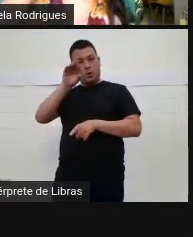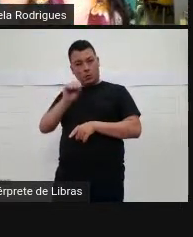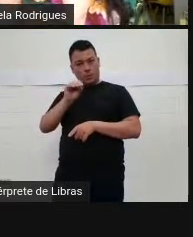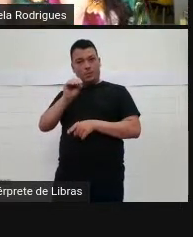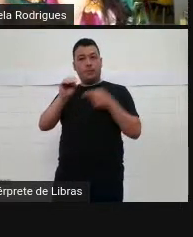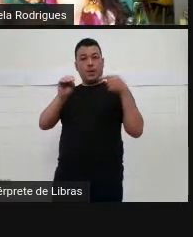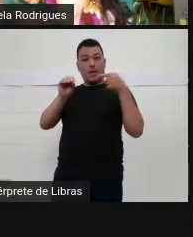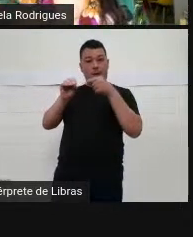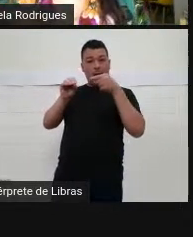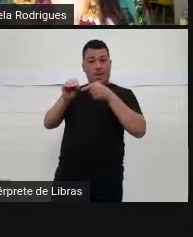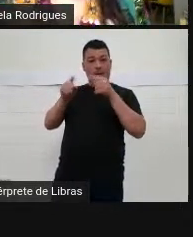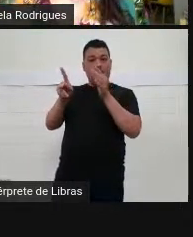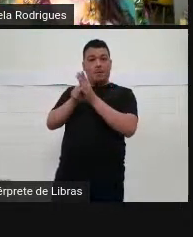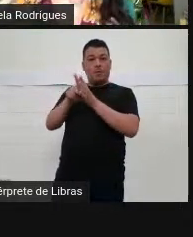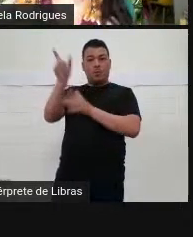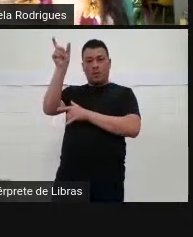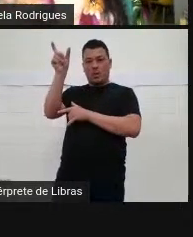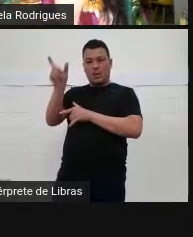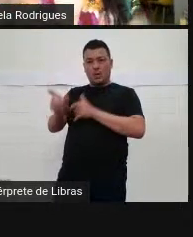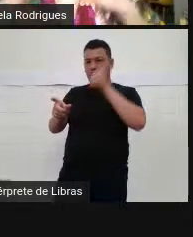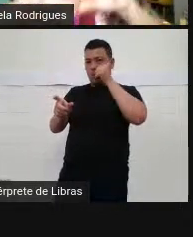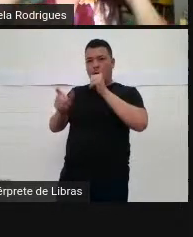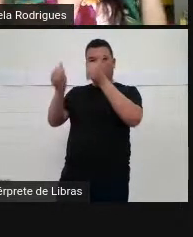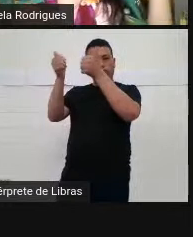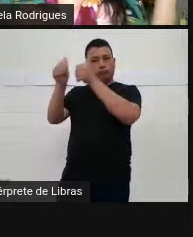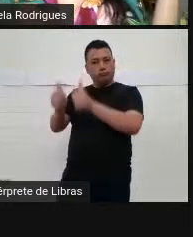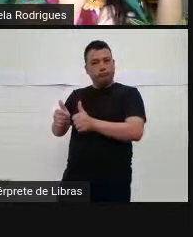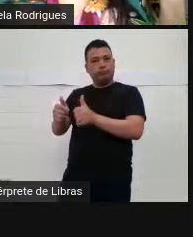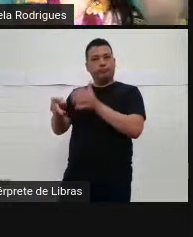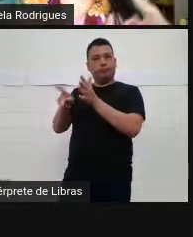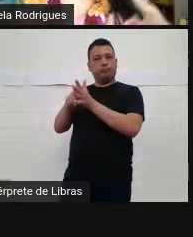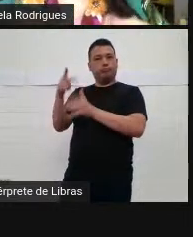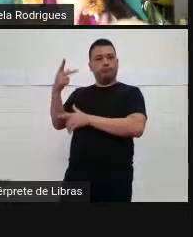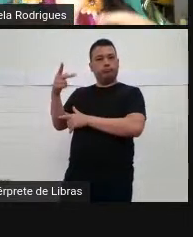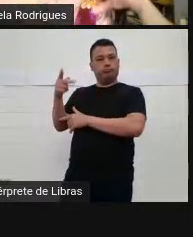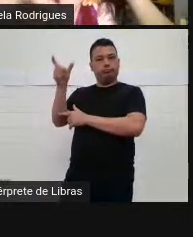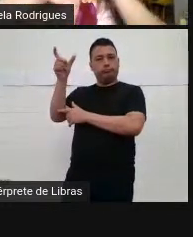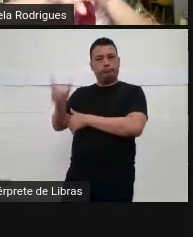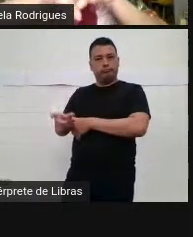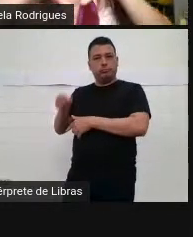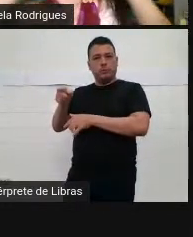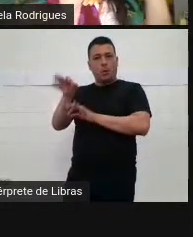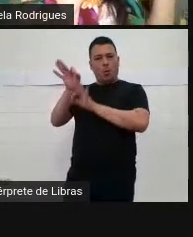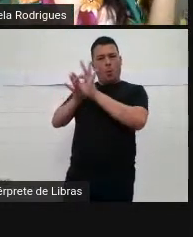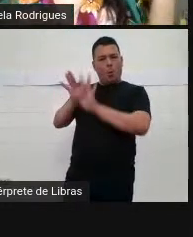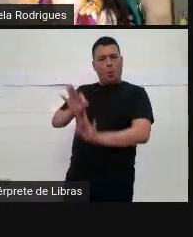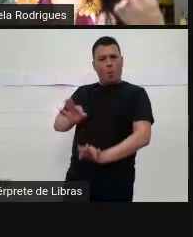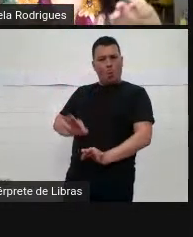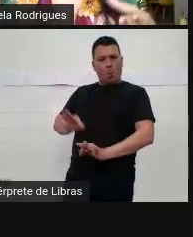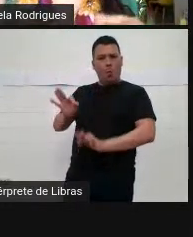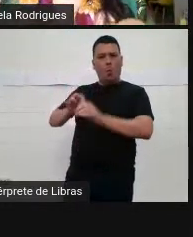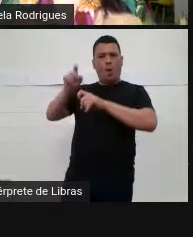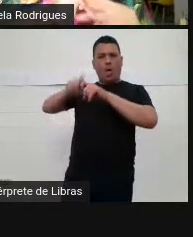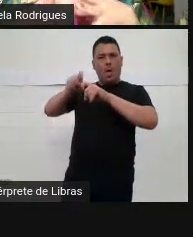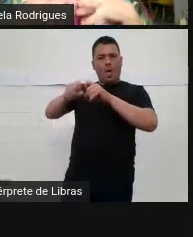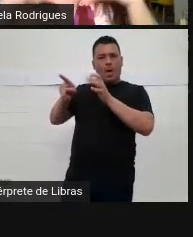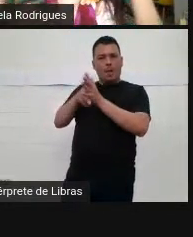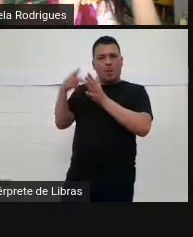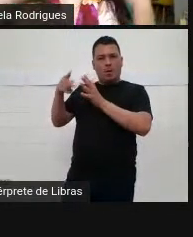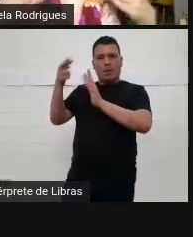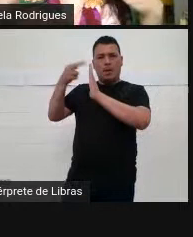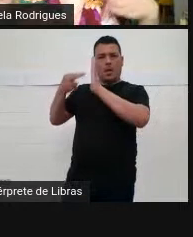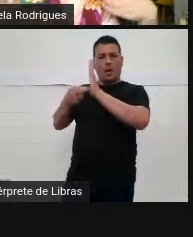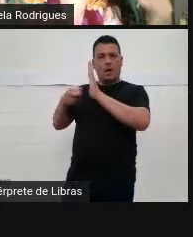delinear o ser mulher, né? Porque ao mesmo tempo que esse corpo é construído, que a sexualidade é